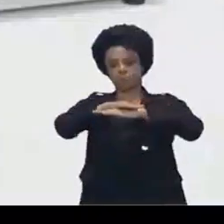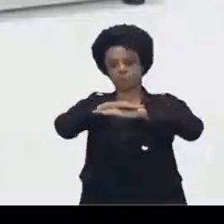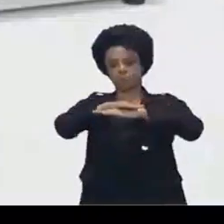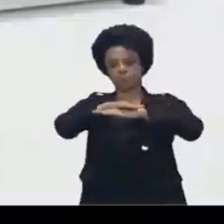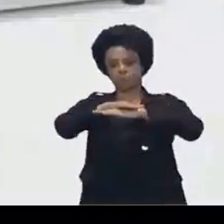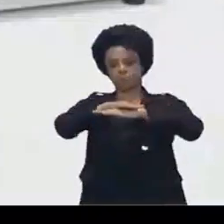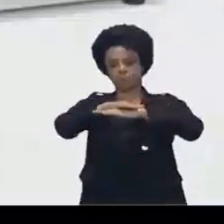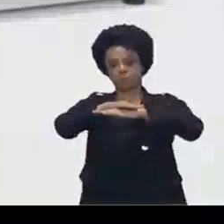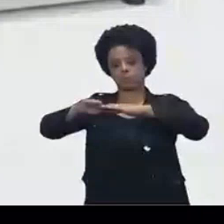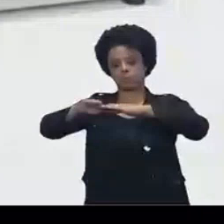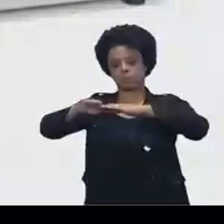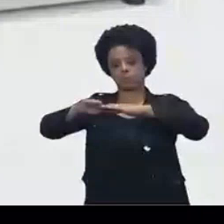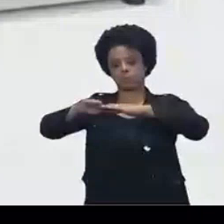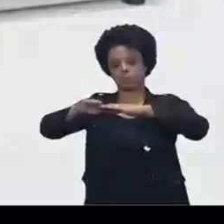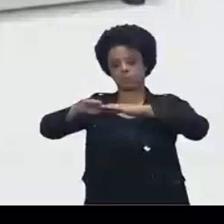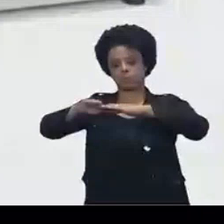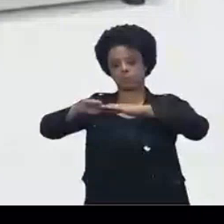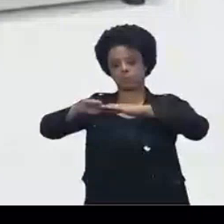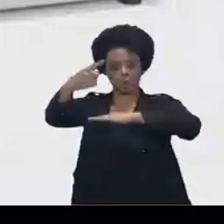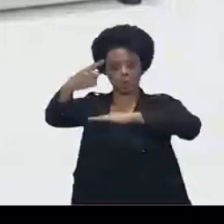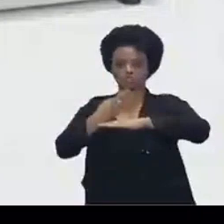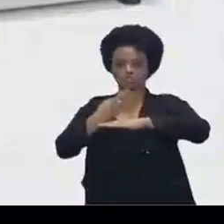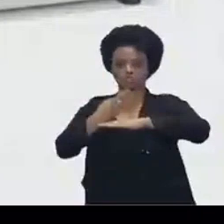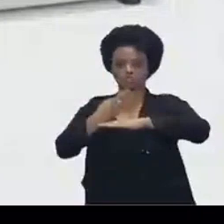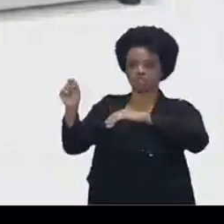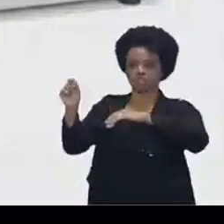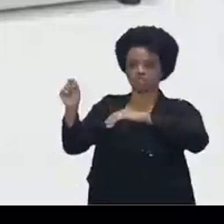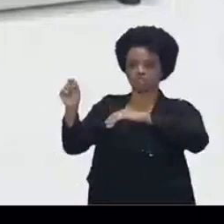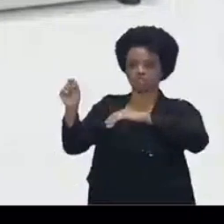o experimento do qual nós vamos alterar